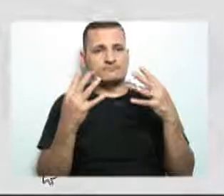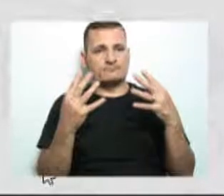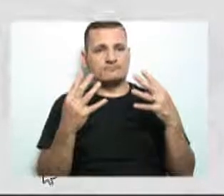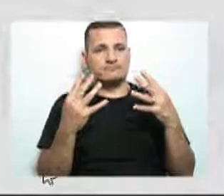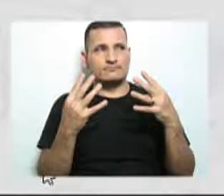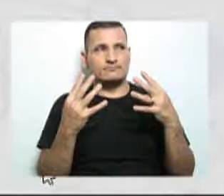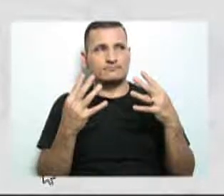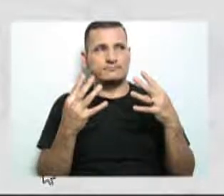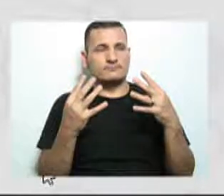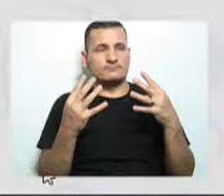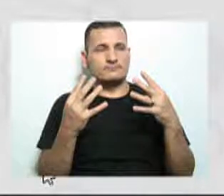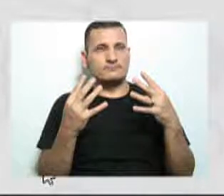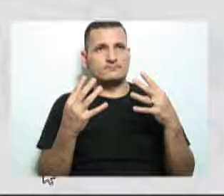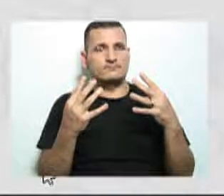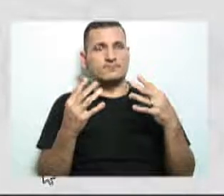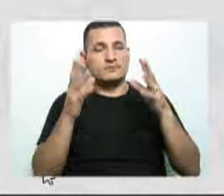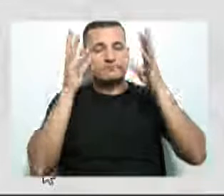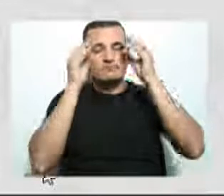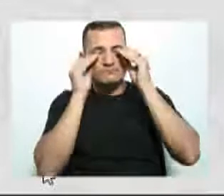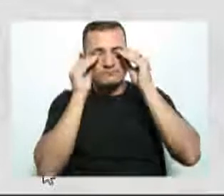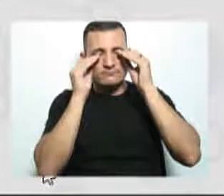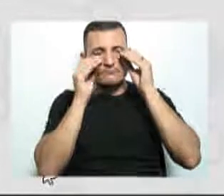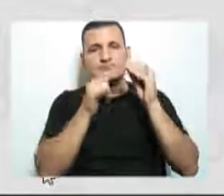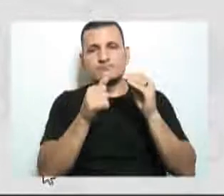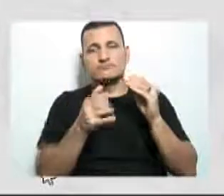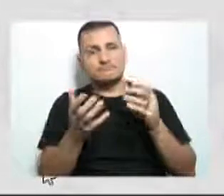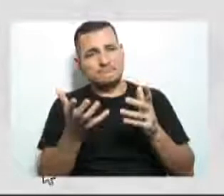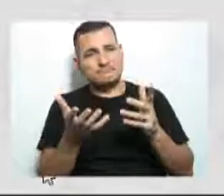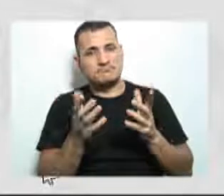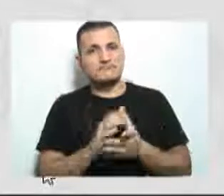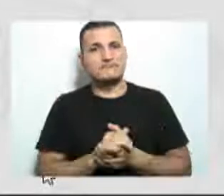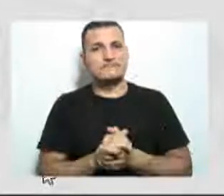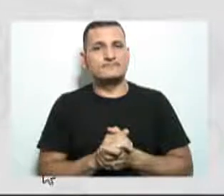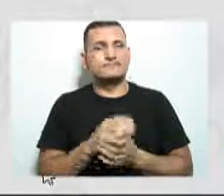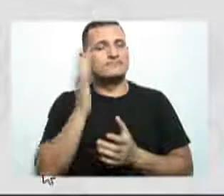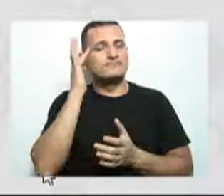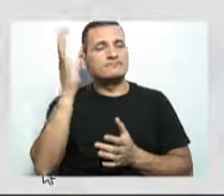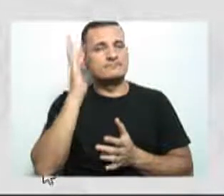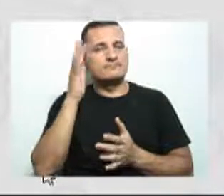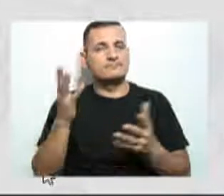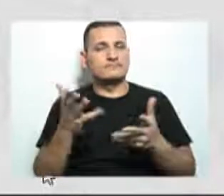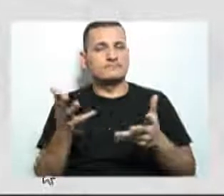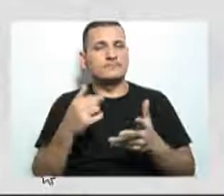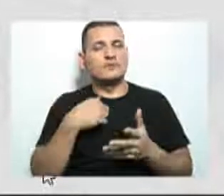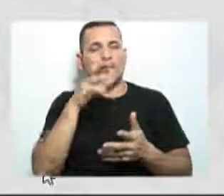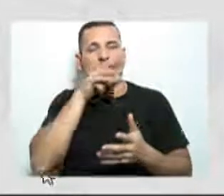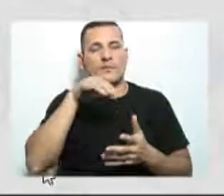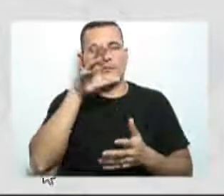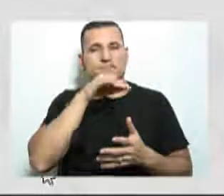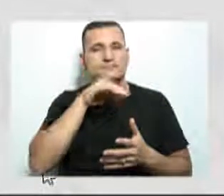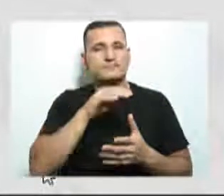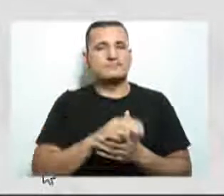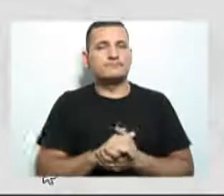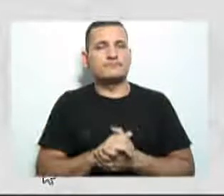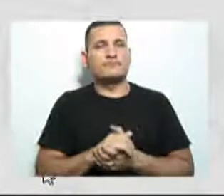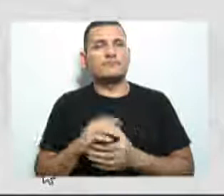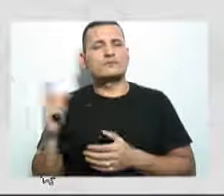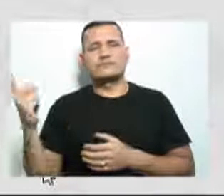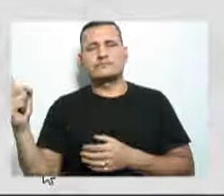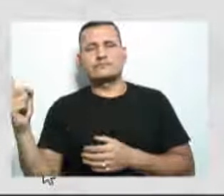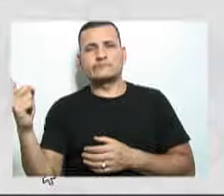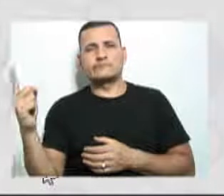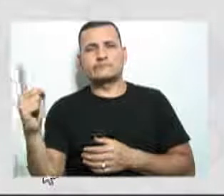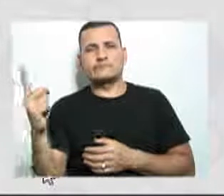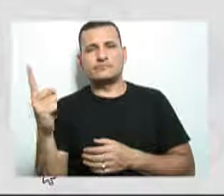você pode até fechar os olhos e imagina o que eu estou falando agora. Cruzando o deserto, um